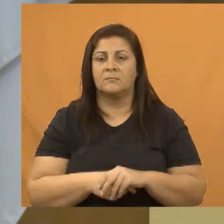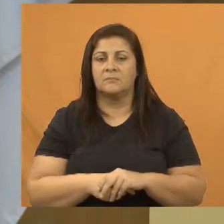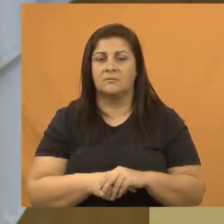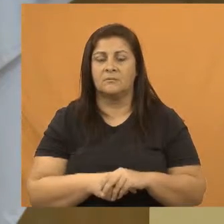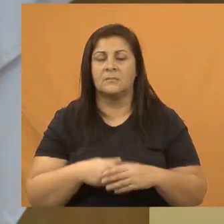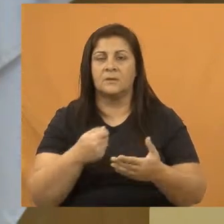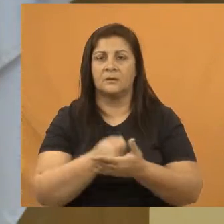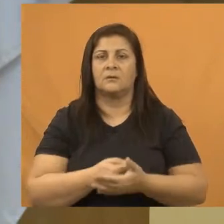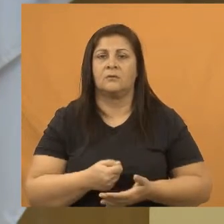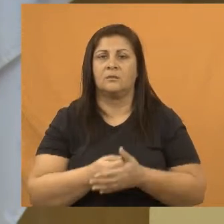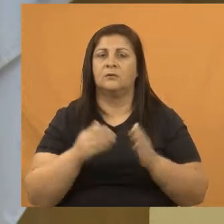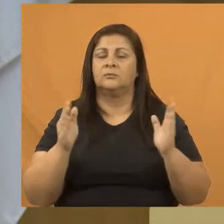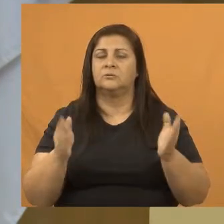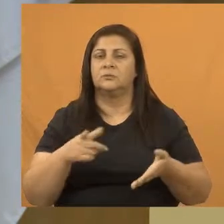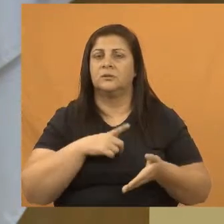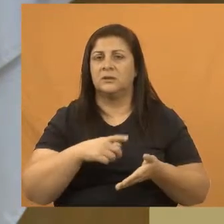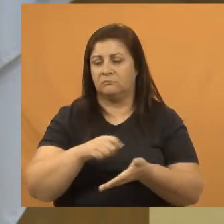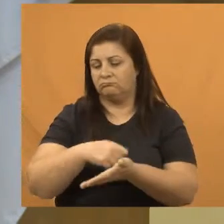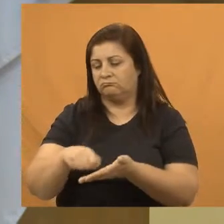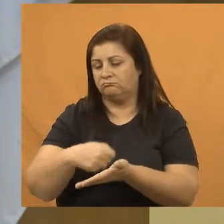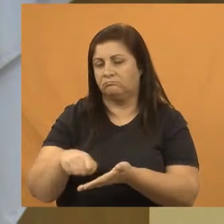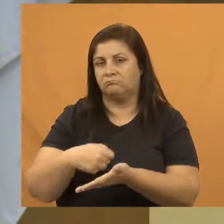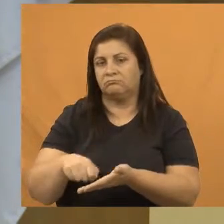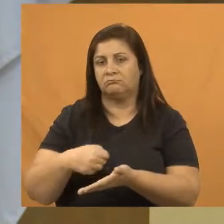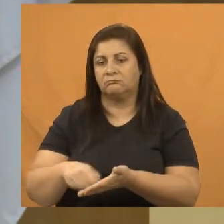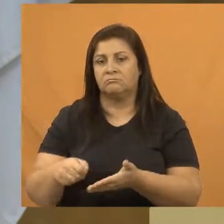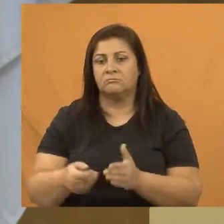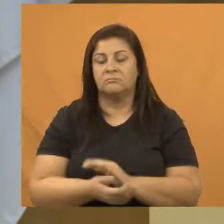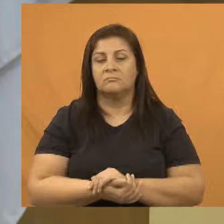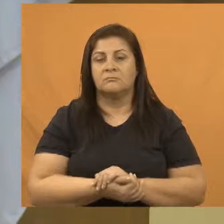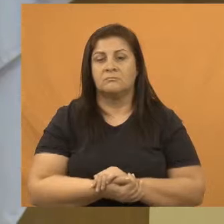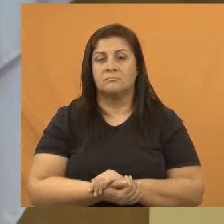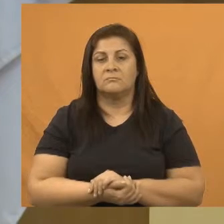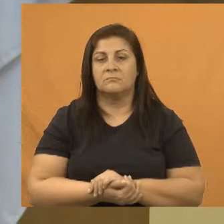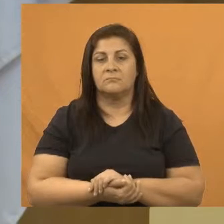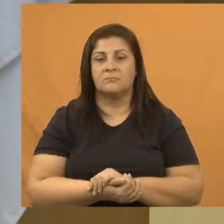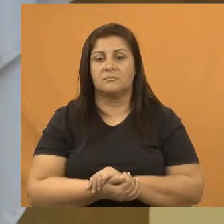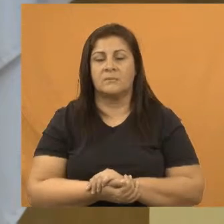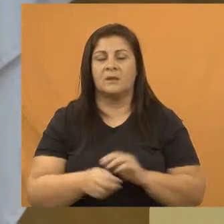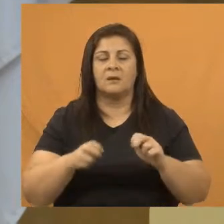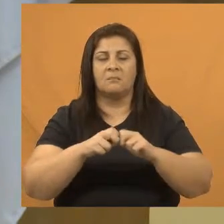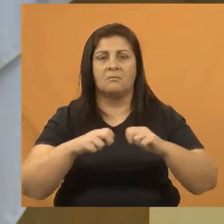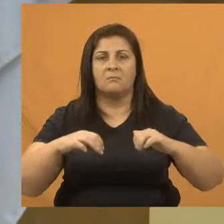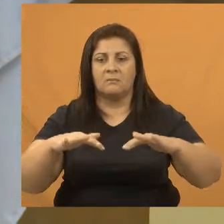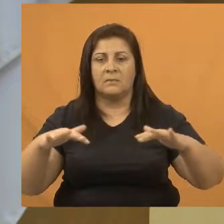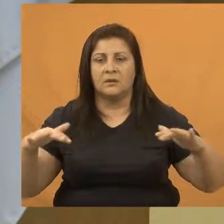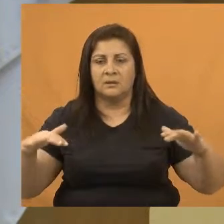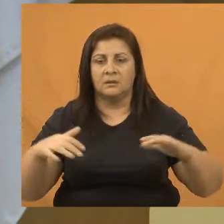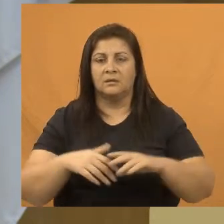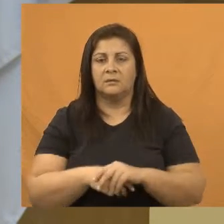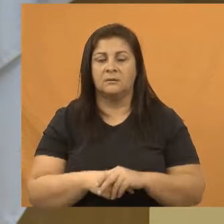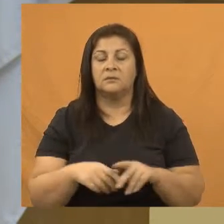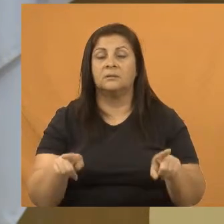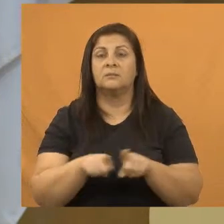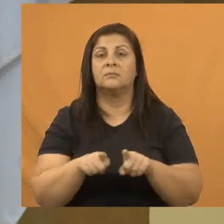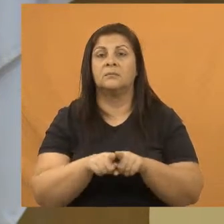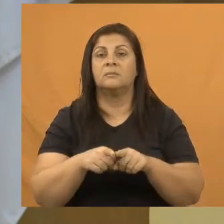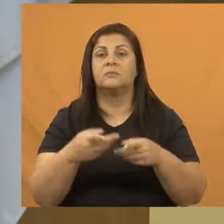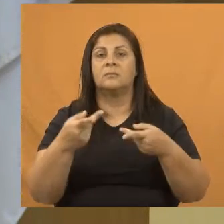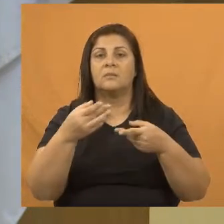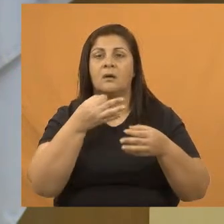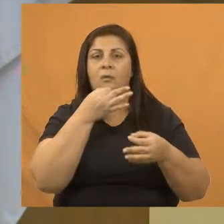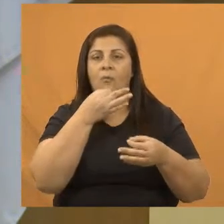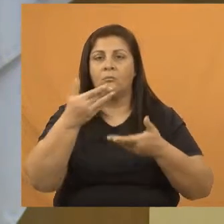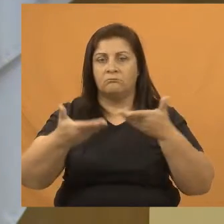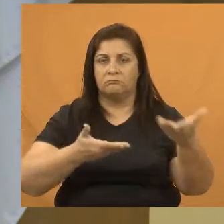aí um abaixo-assinado nacional, criado pelas centrais, plenárias, inclusive para debater esse tema,